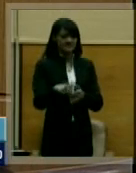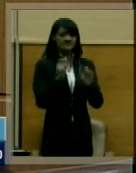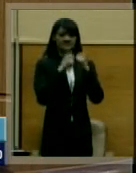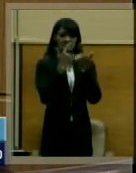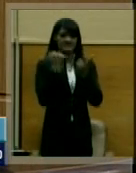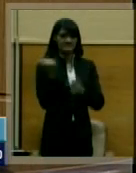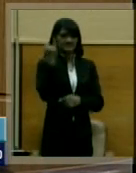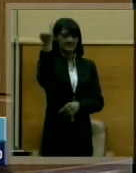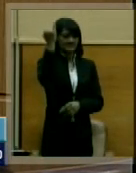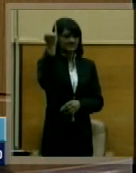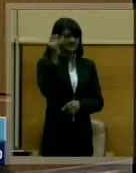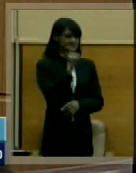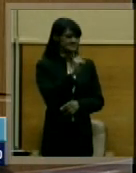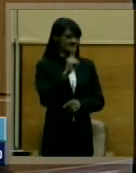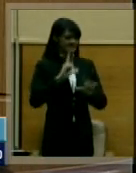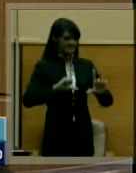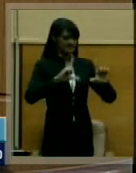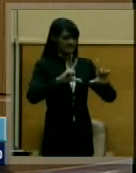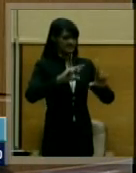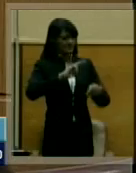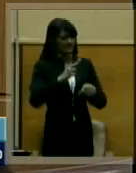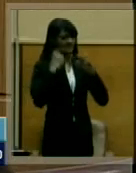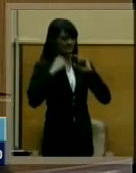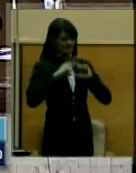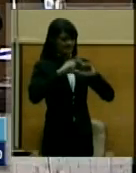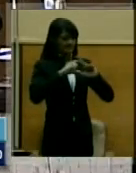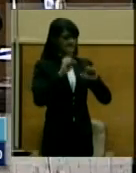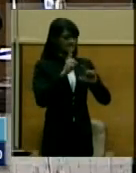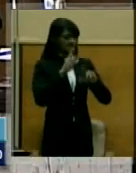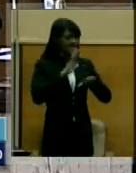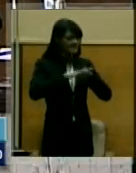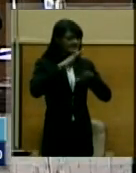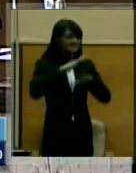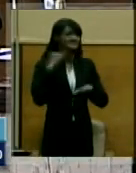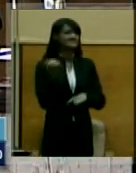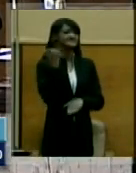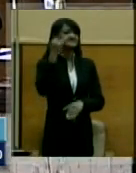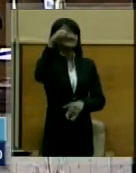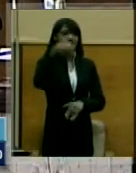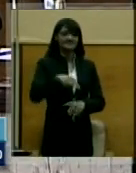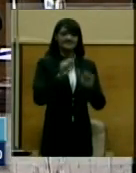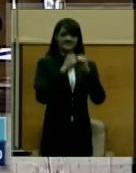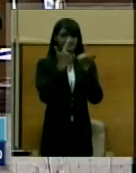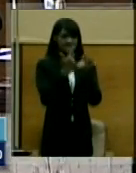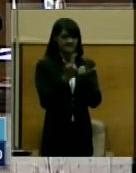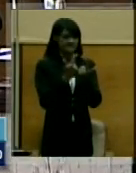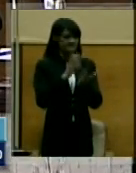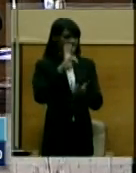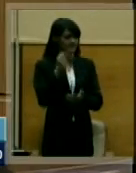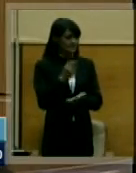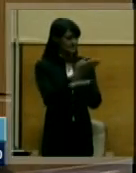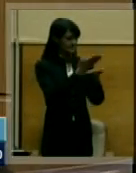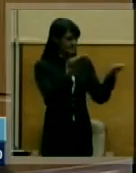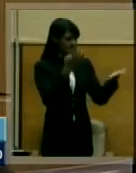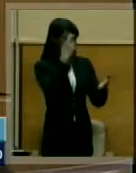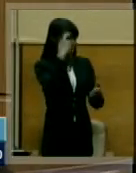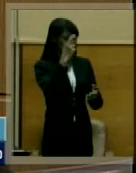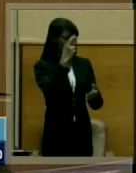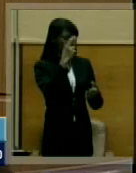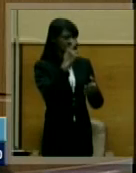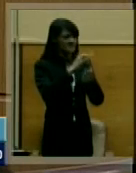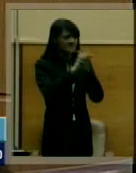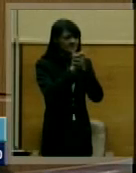é a entrega do título e da medalha. O que realmente importa a esta casa é prestar aos senhores e às senhoras a nossa